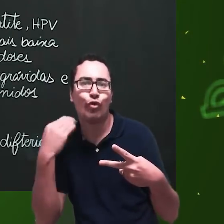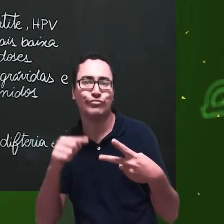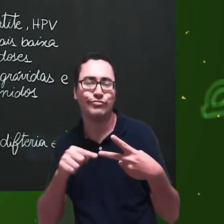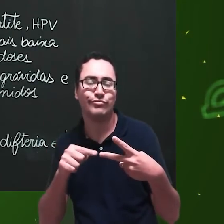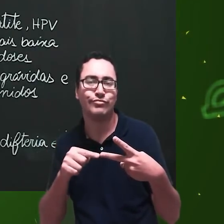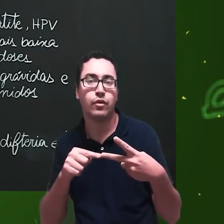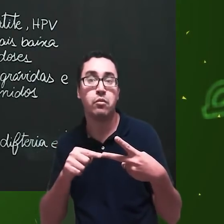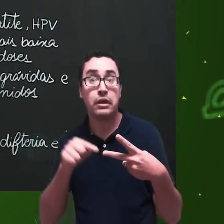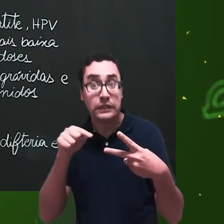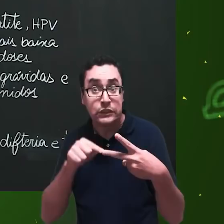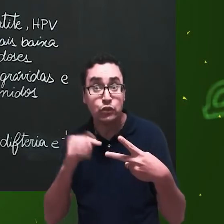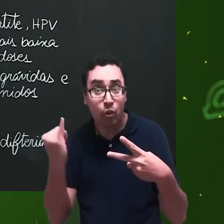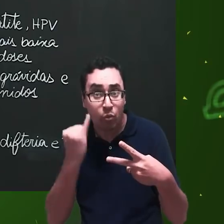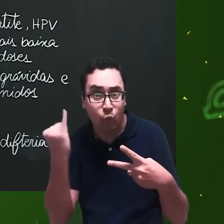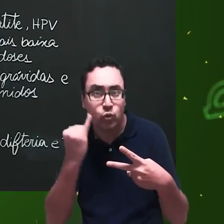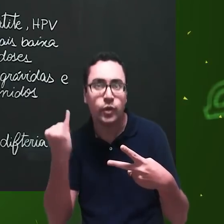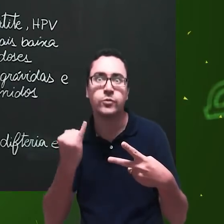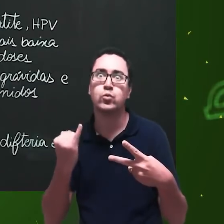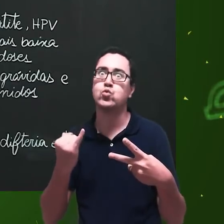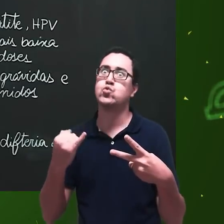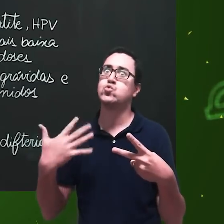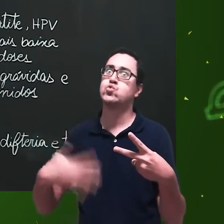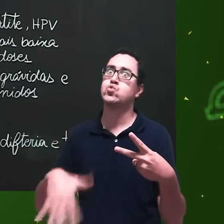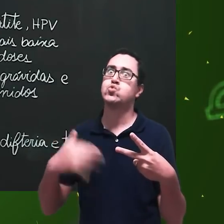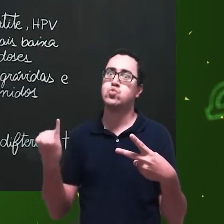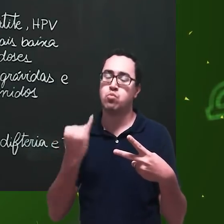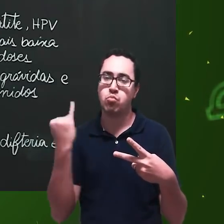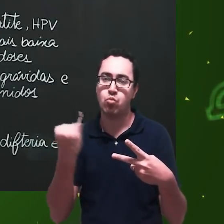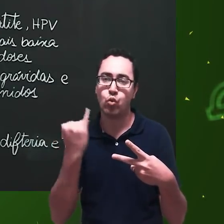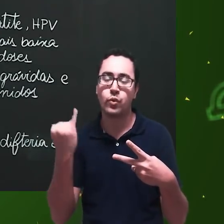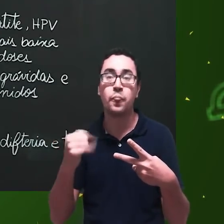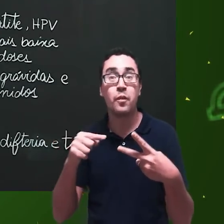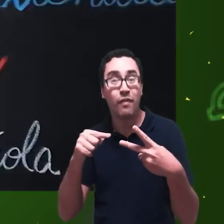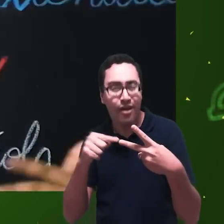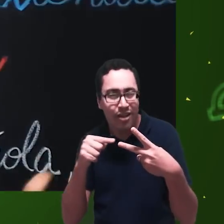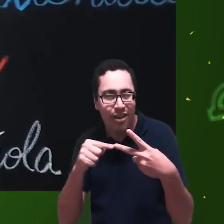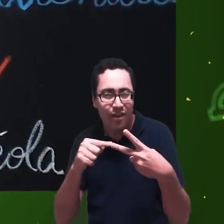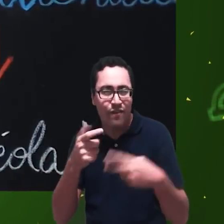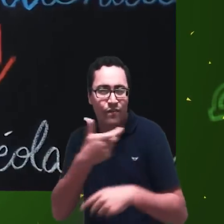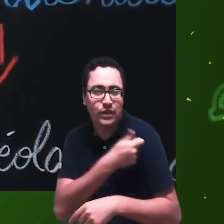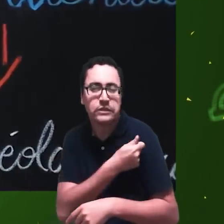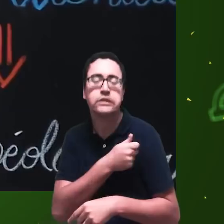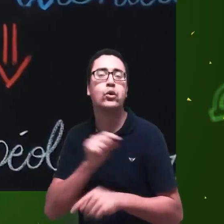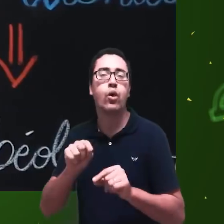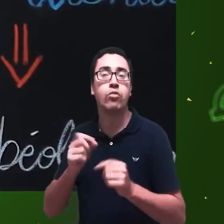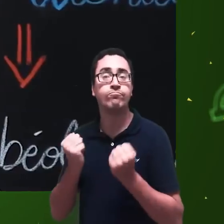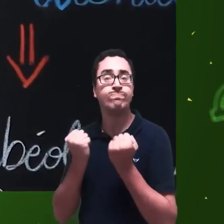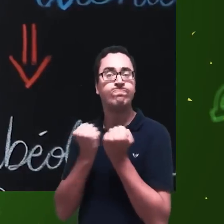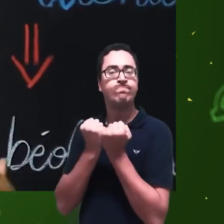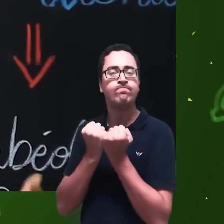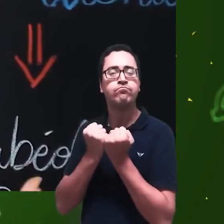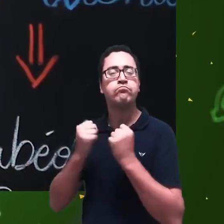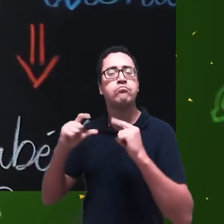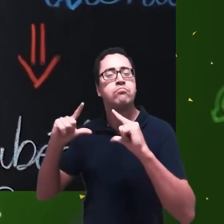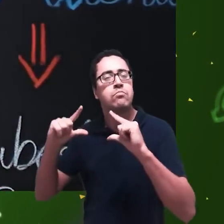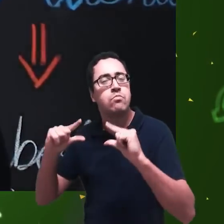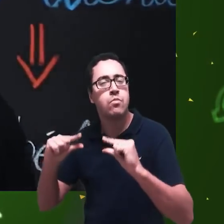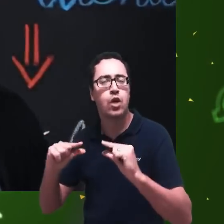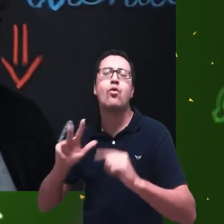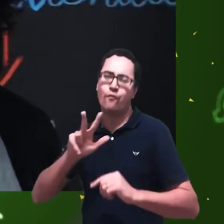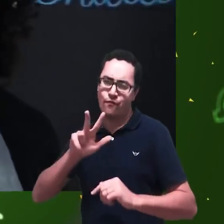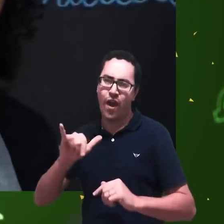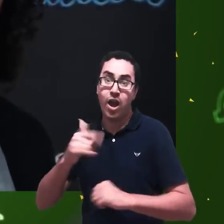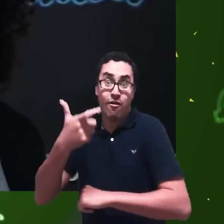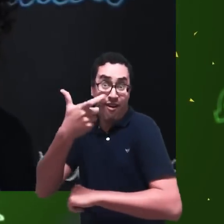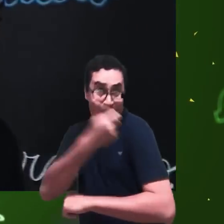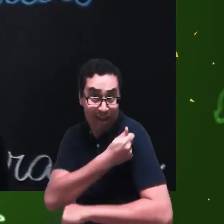Demais. Só que a imunização que ela promove é uma imunização mais baixa. Vai te proteger, ou seja, vai haver a formação